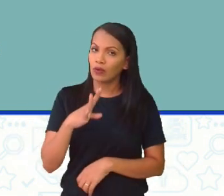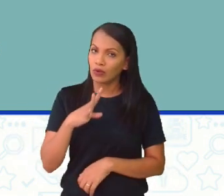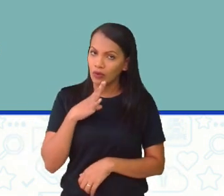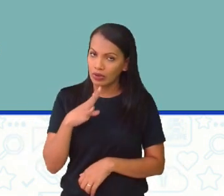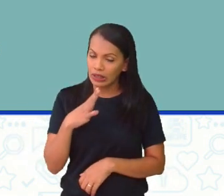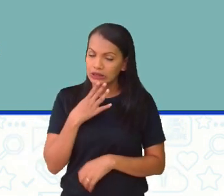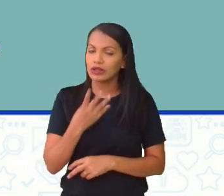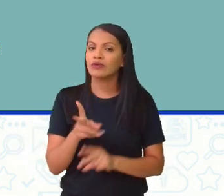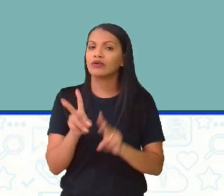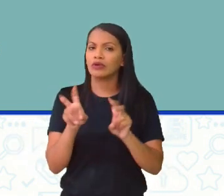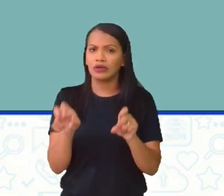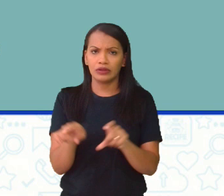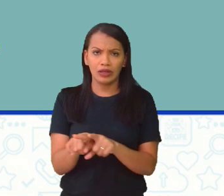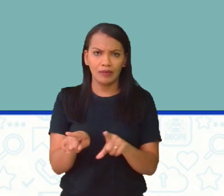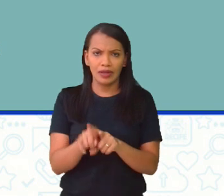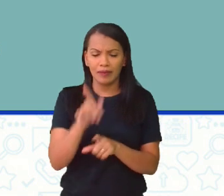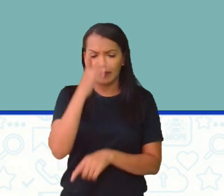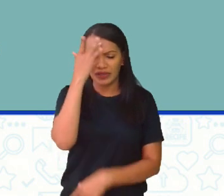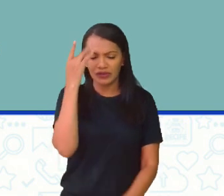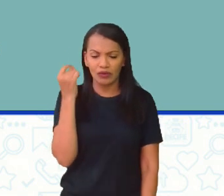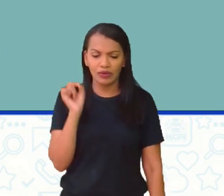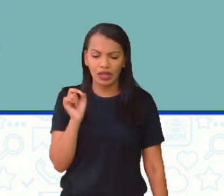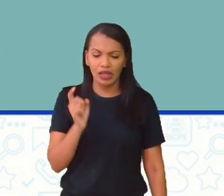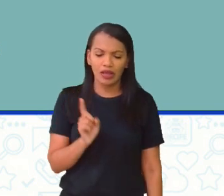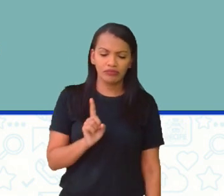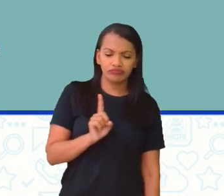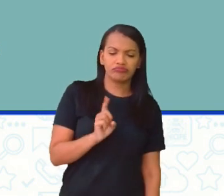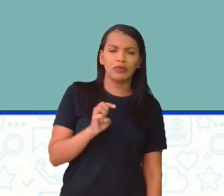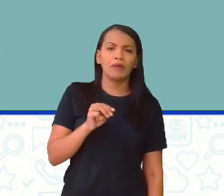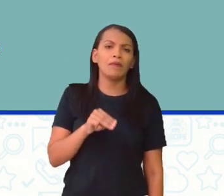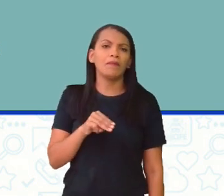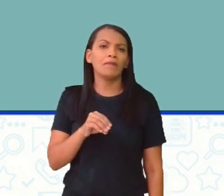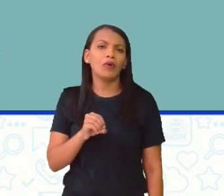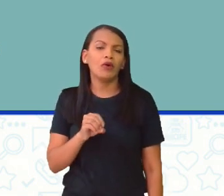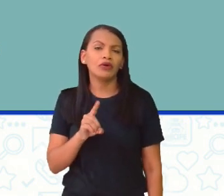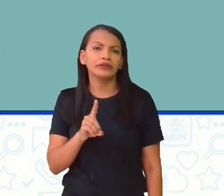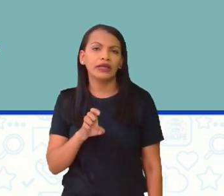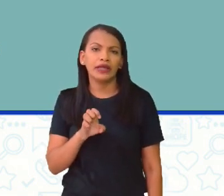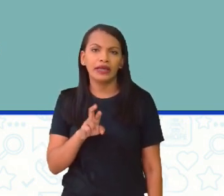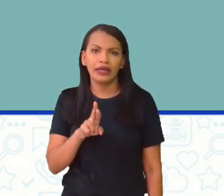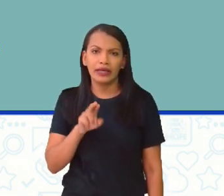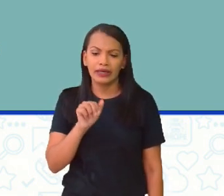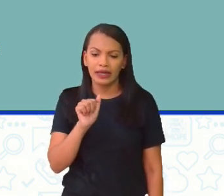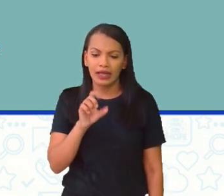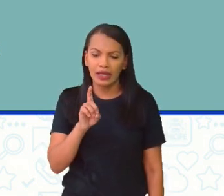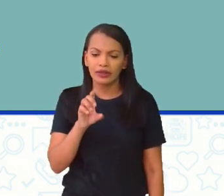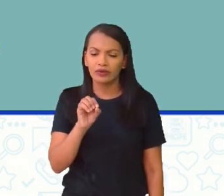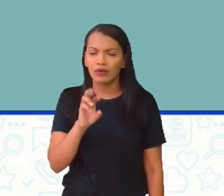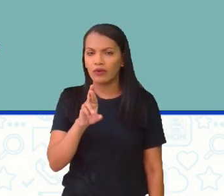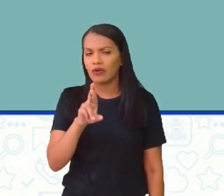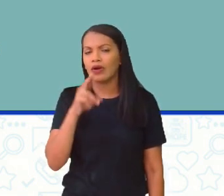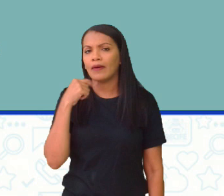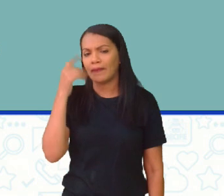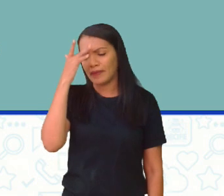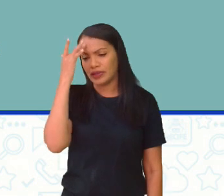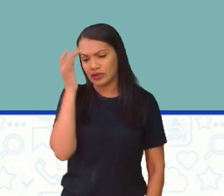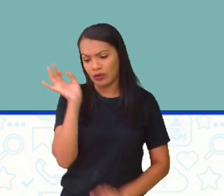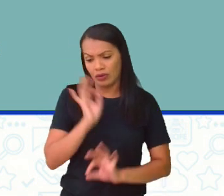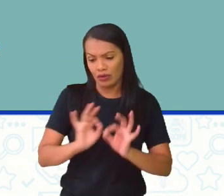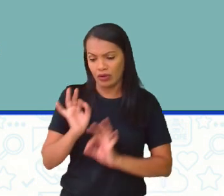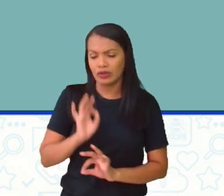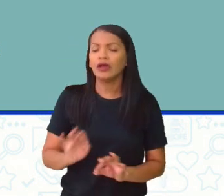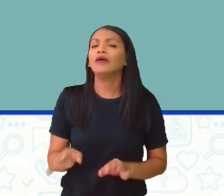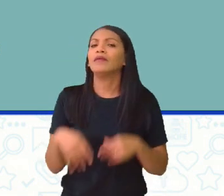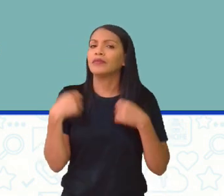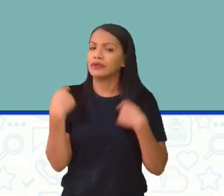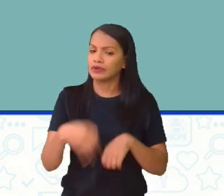o moderador, que é aquela pessoa que fica ali, não é, organizando esse momento de debate, deve conhecer também